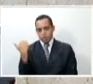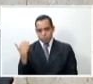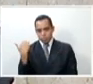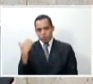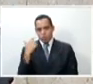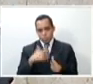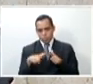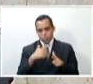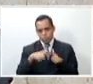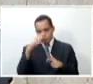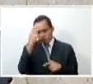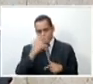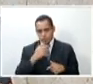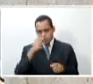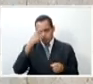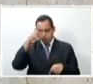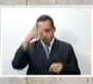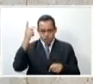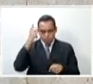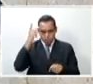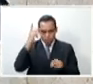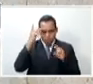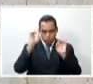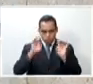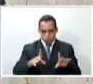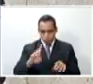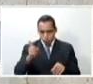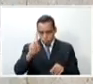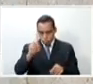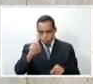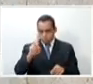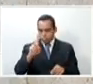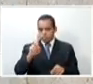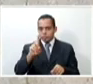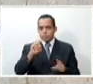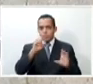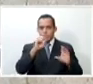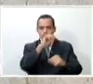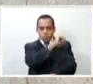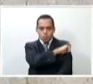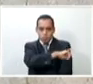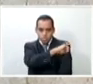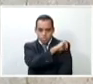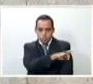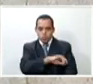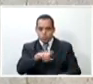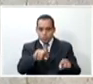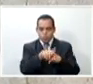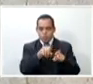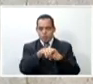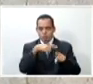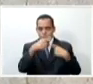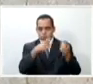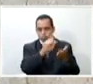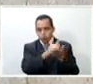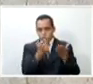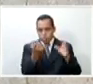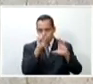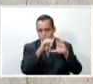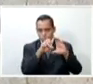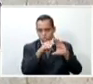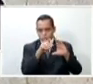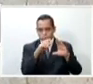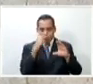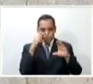Brasil hoje, não é só em São Paulo, depois eu vou ler uma reportagem do Globo aqui do Rio de Janeiro, sobre morte de policiais. Só para que os senhores tenham notícia, eu tenho